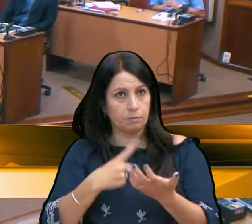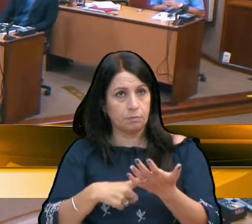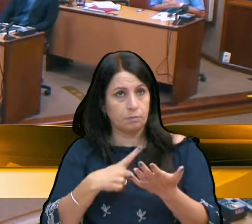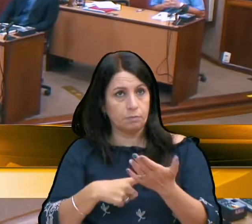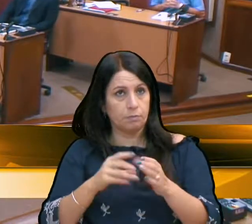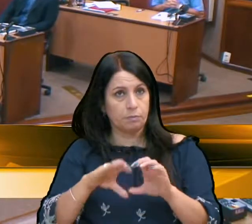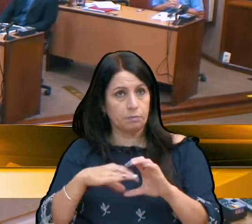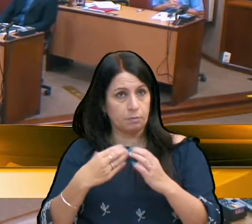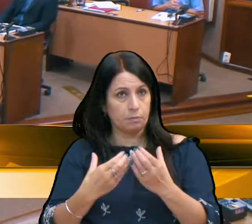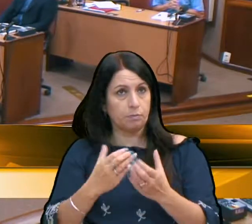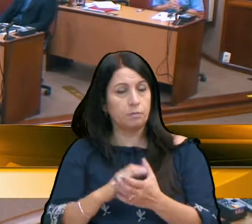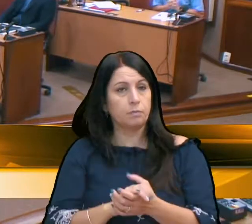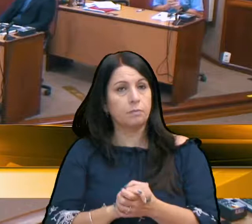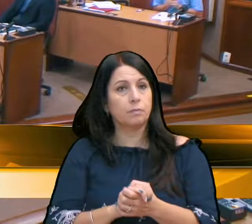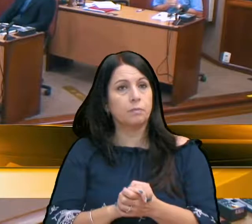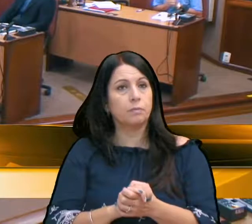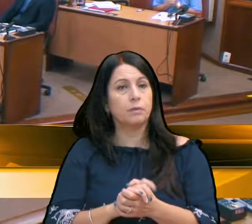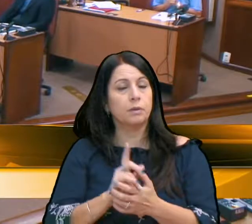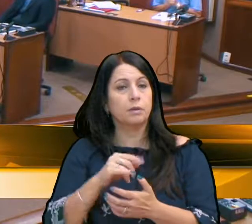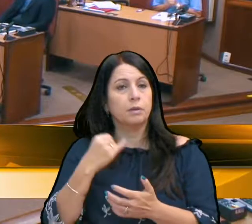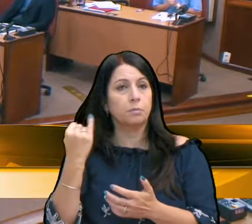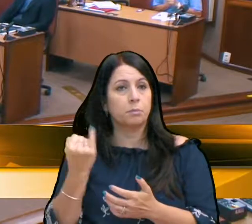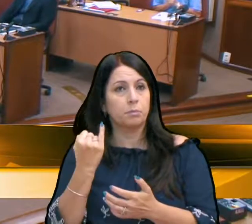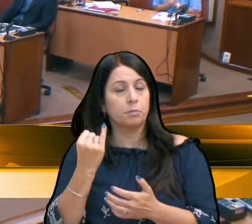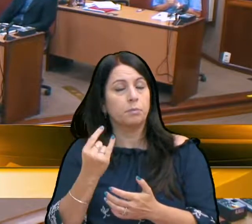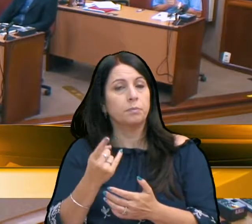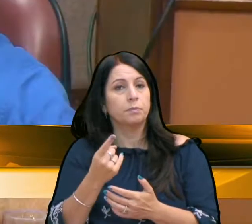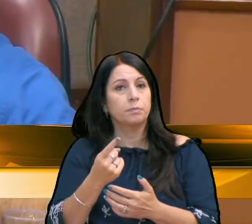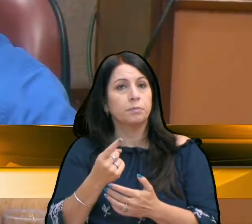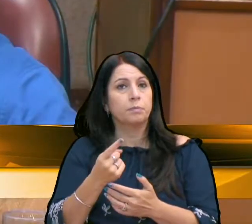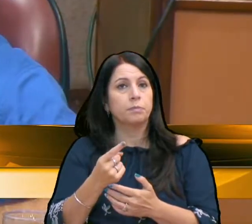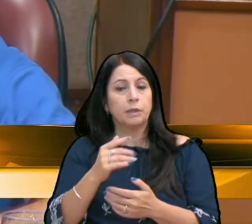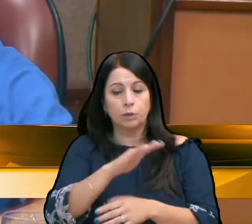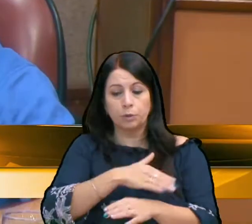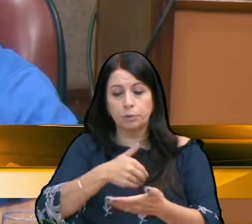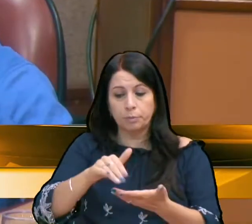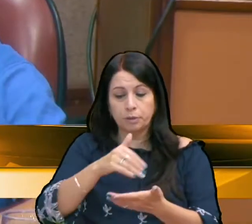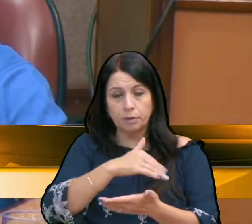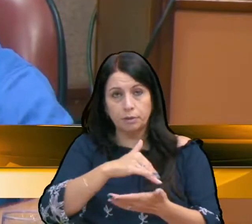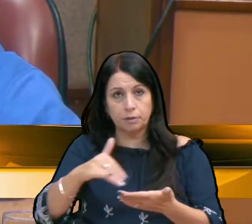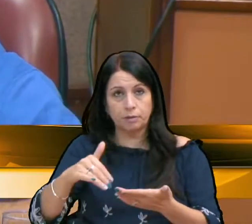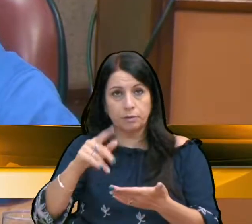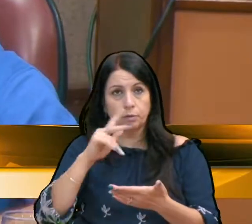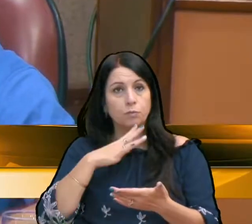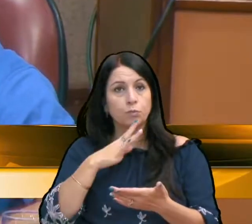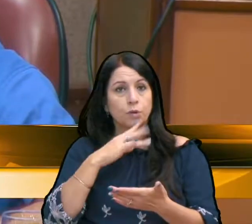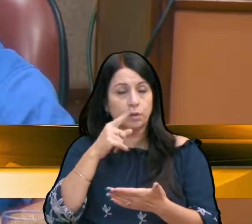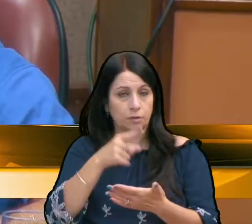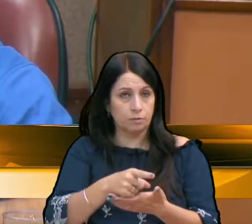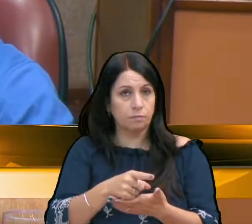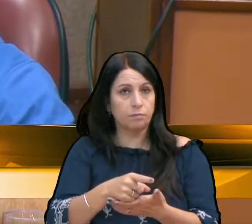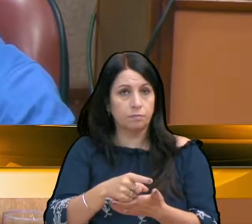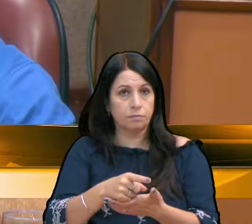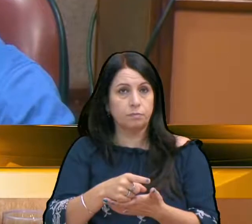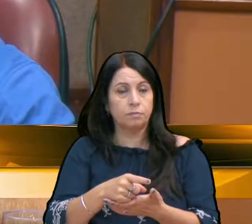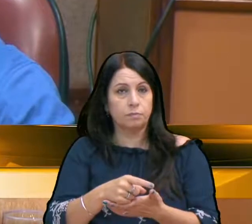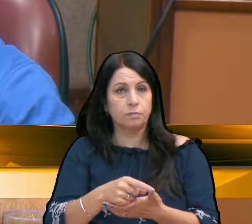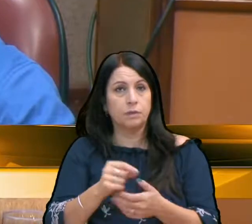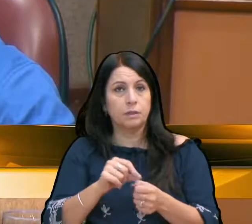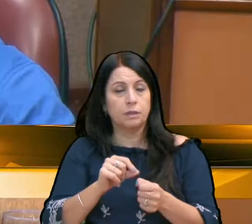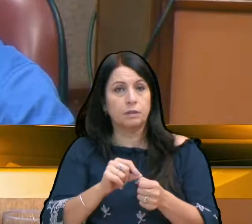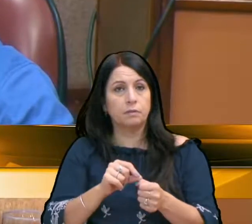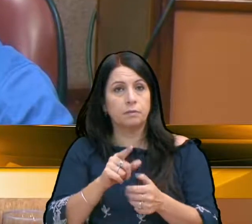com a comunidade, né? E a importância da sinalização desse trecho, conheço bastante também, um trecho que